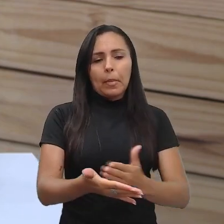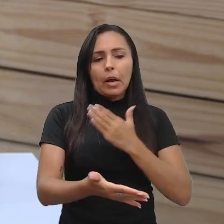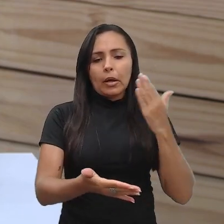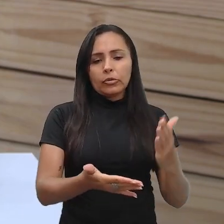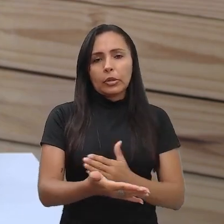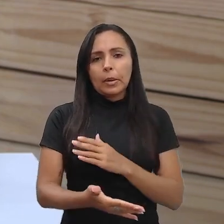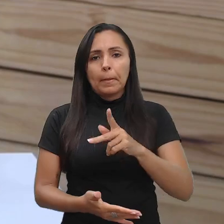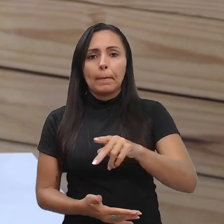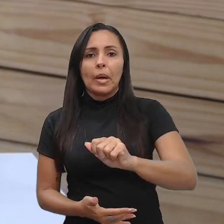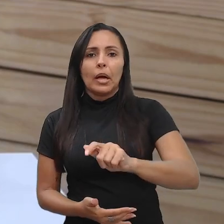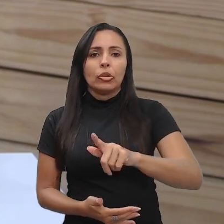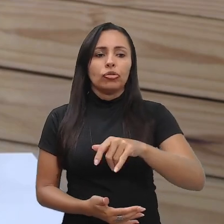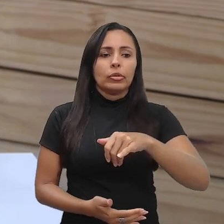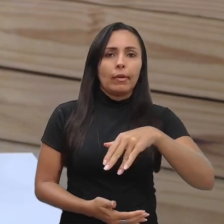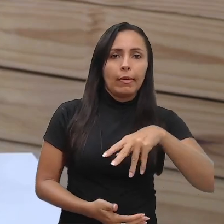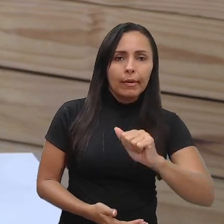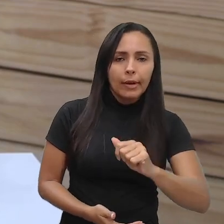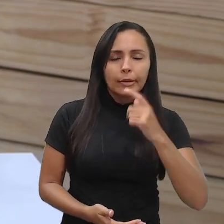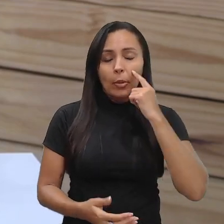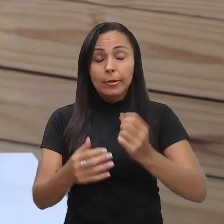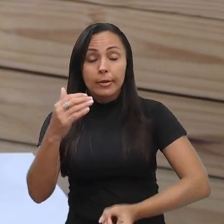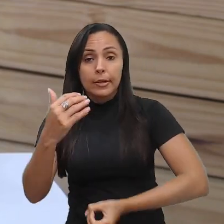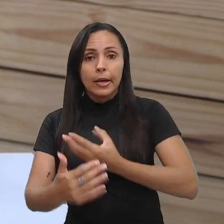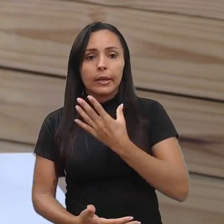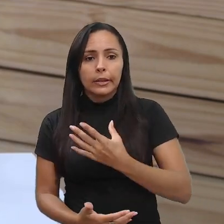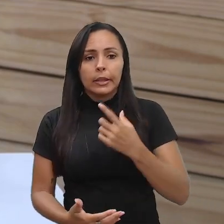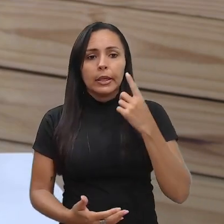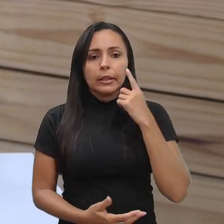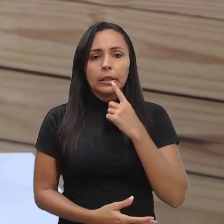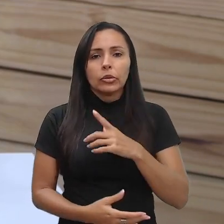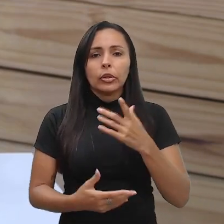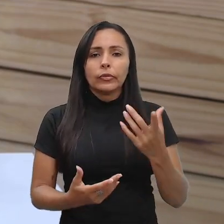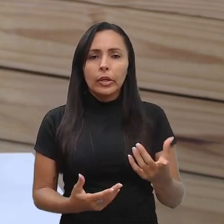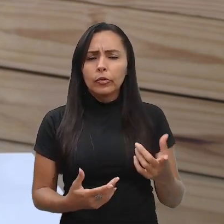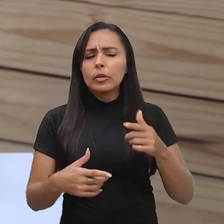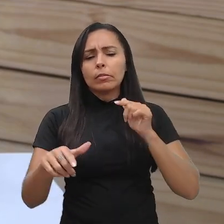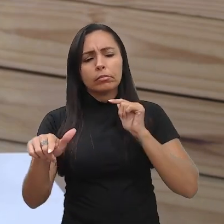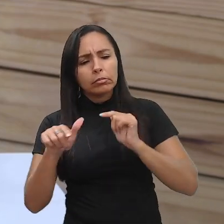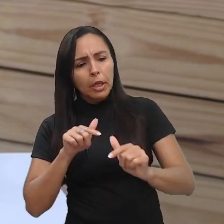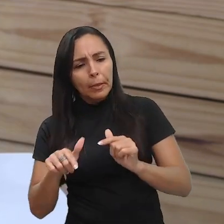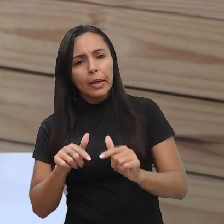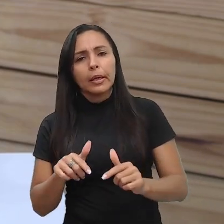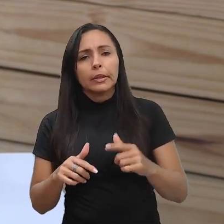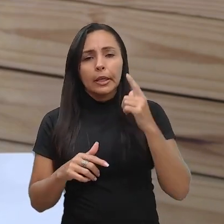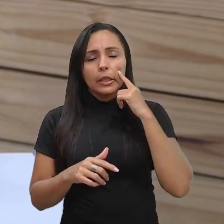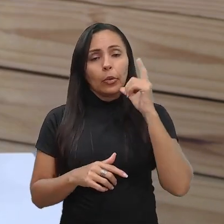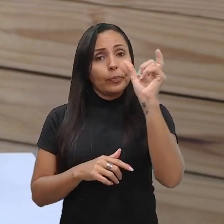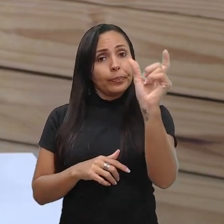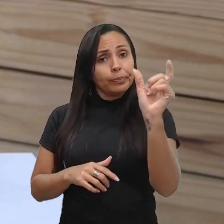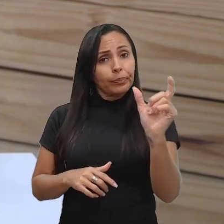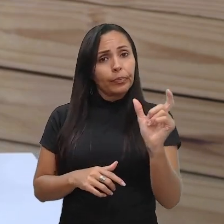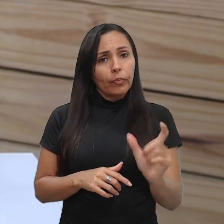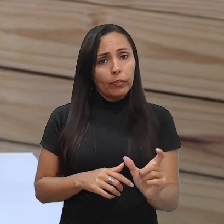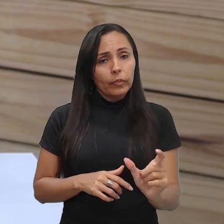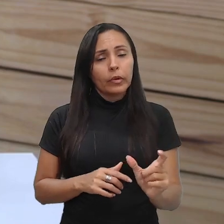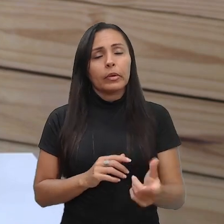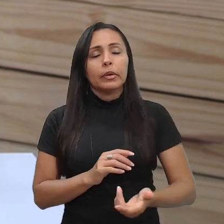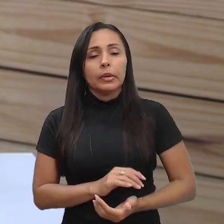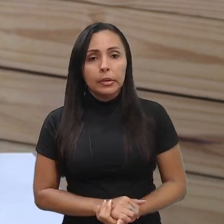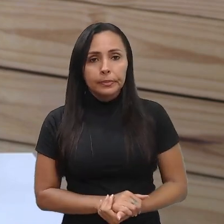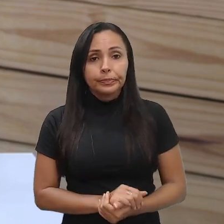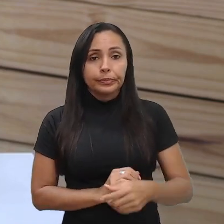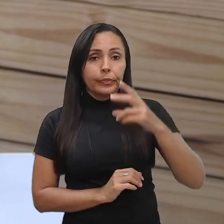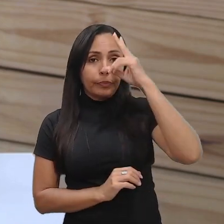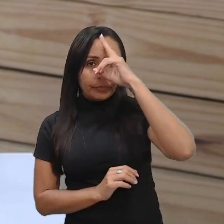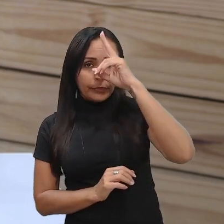É criá-las, né? É de fato colocar a mão na massa no código HTML e CSS.